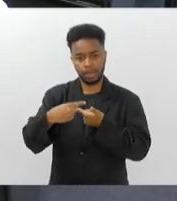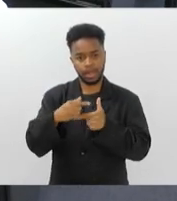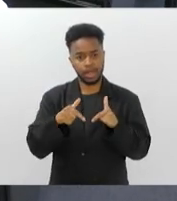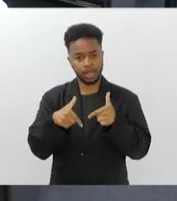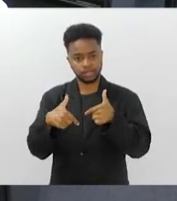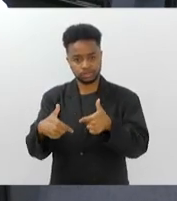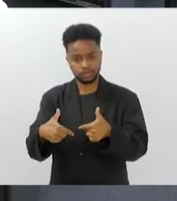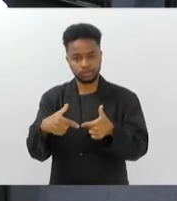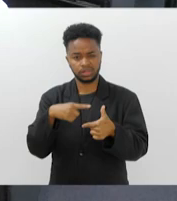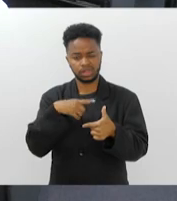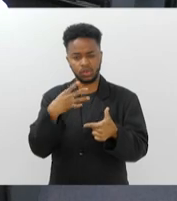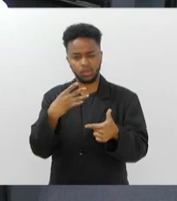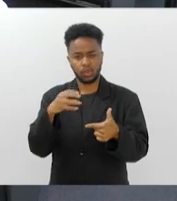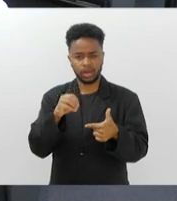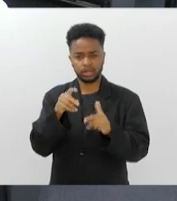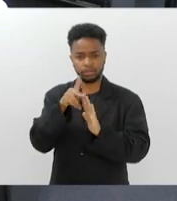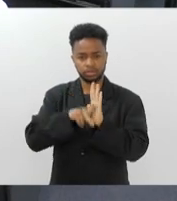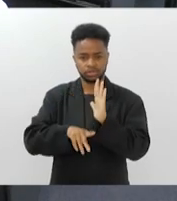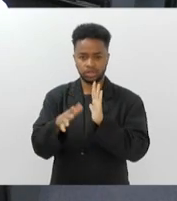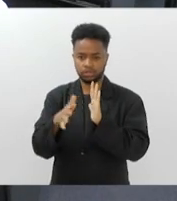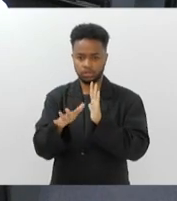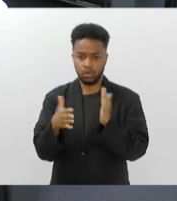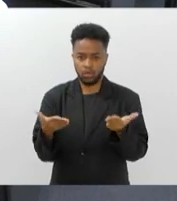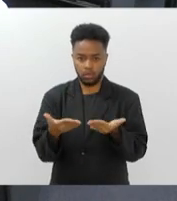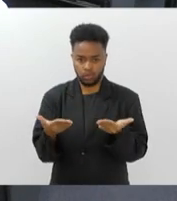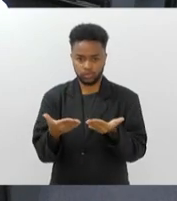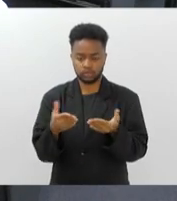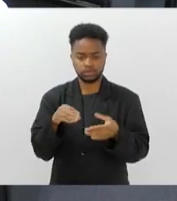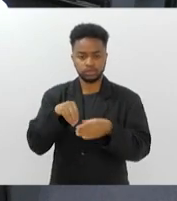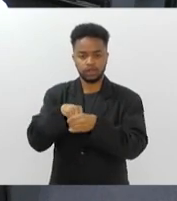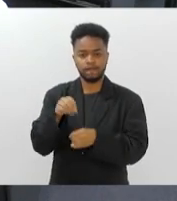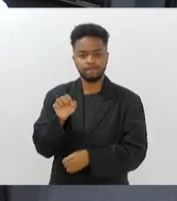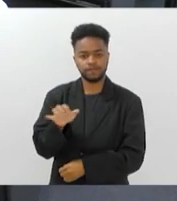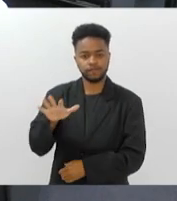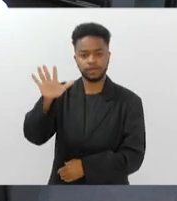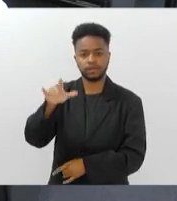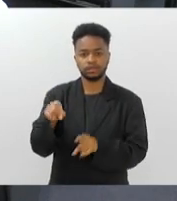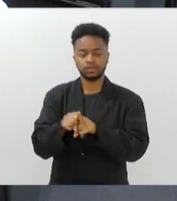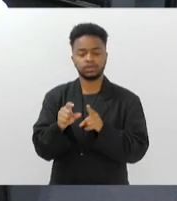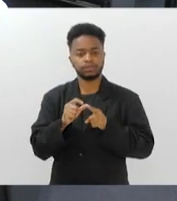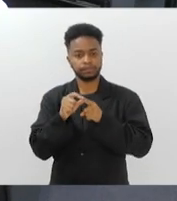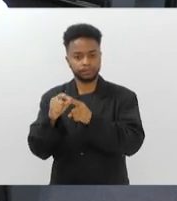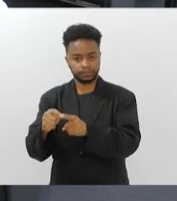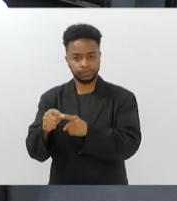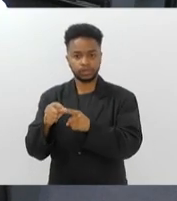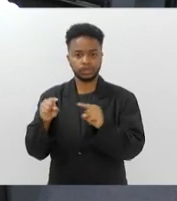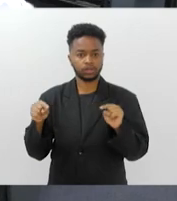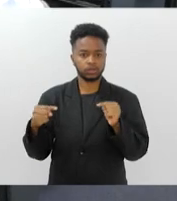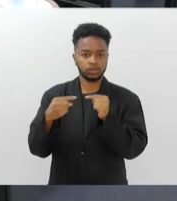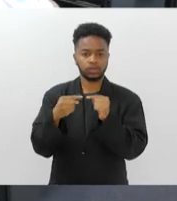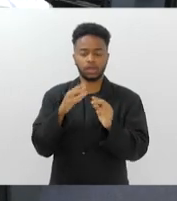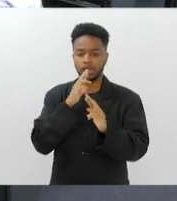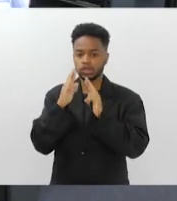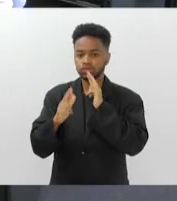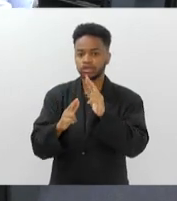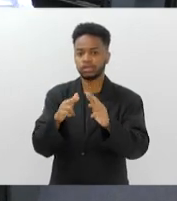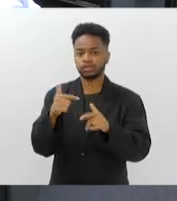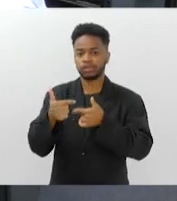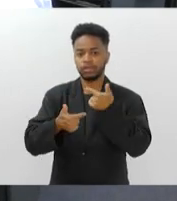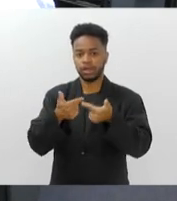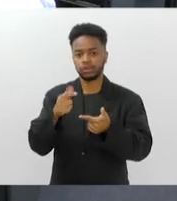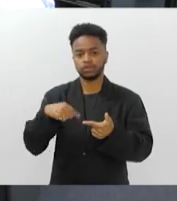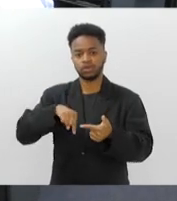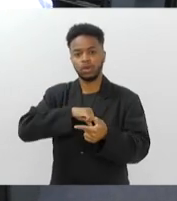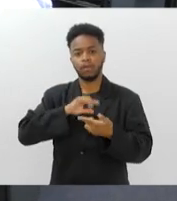eh são mais de 40 projetos hoje em execução nos territórios de favelas e periferias os parte dos do dos resultados do trabalho for foi demonstrado